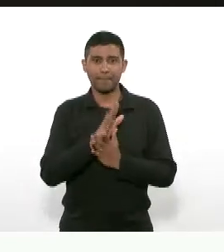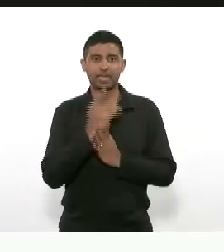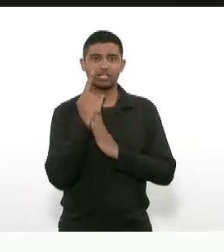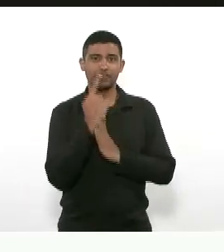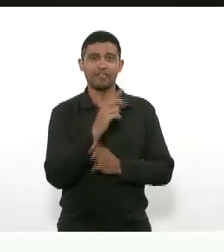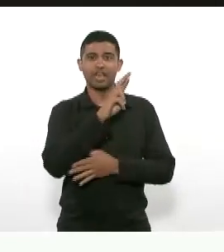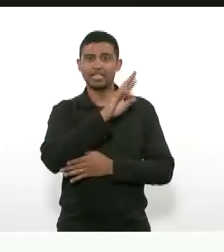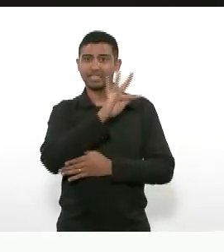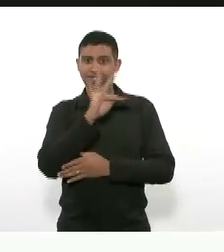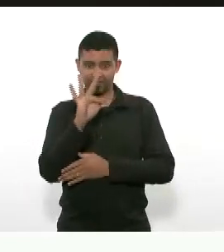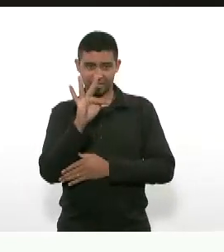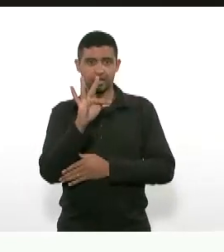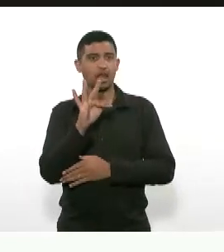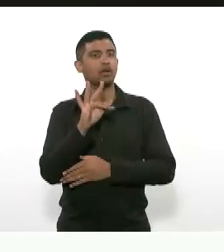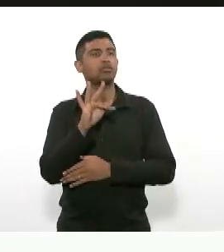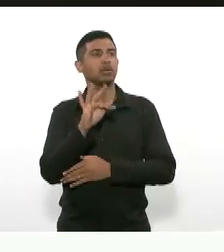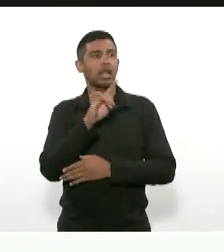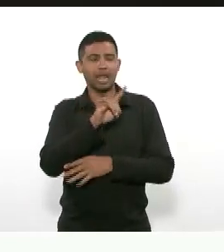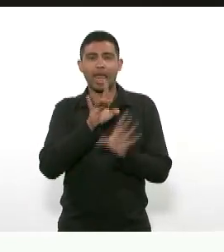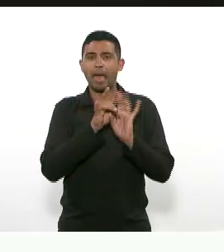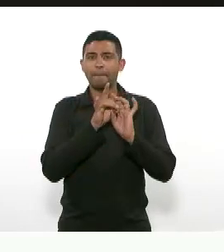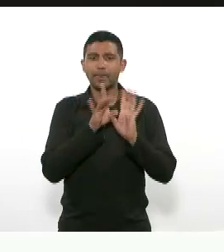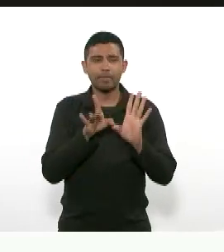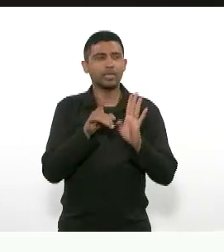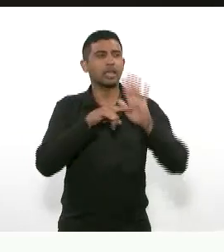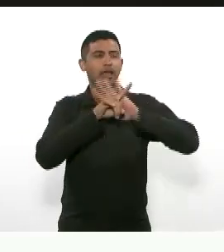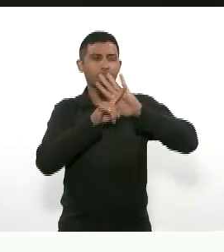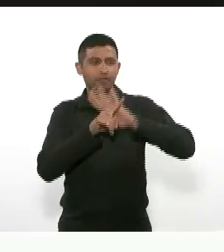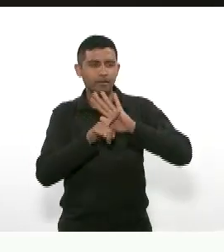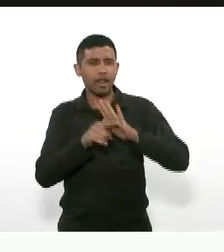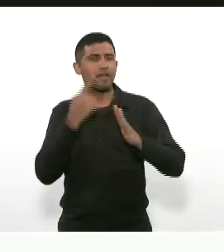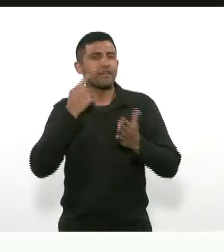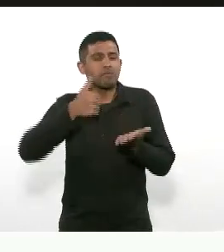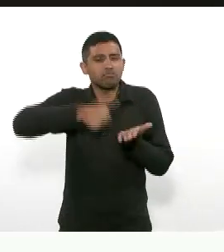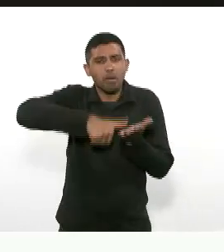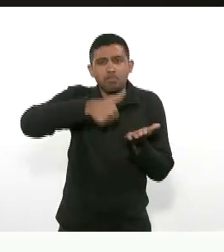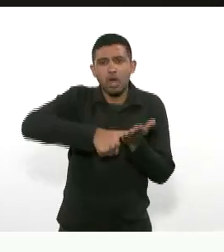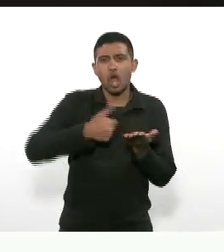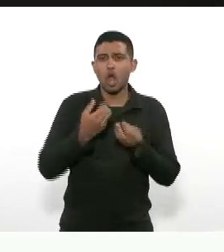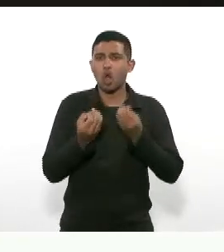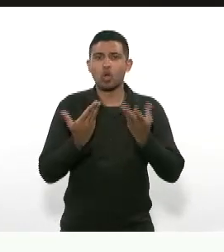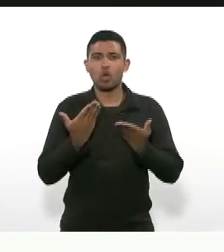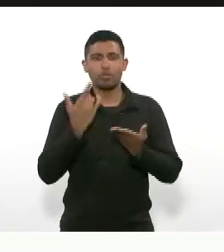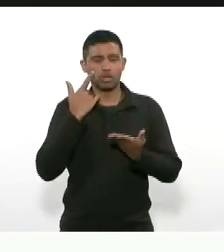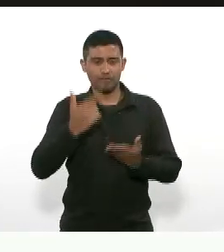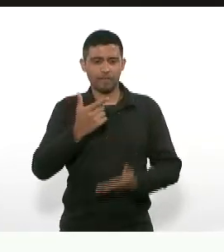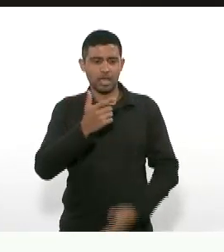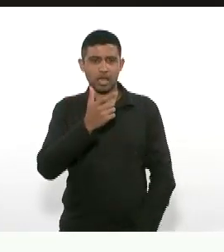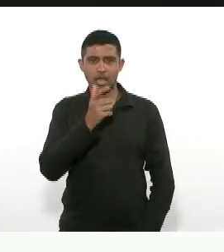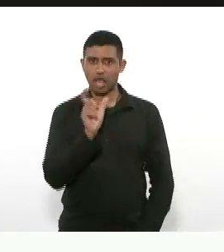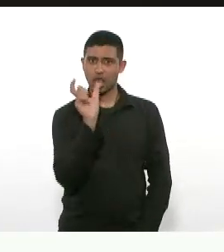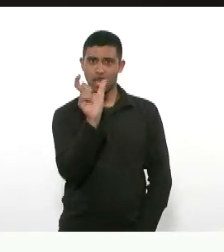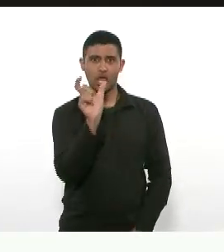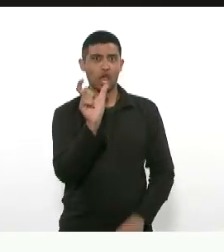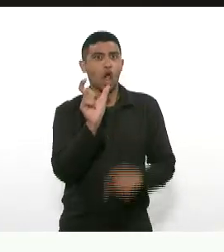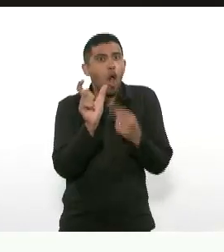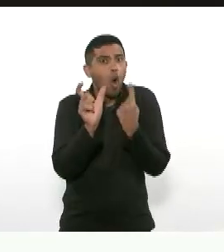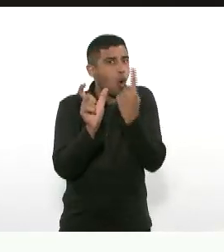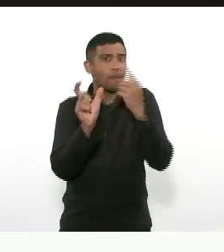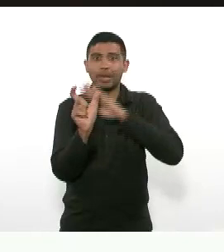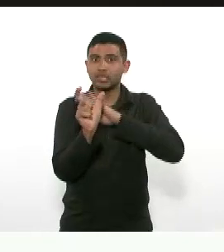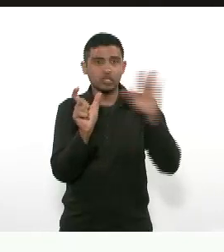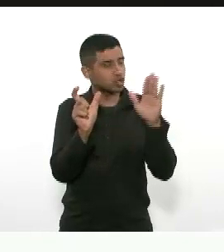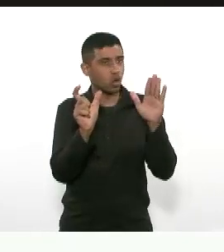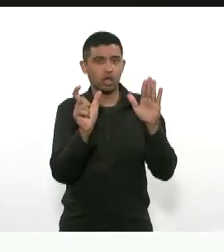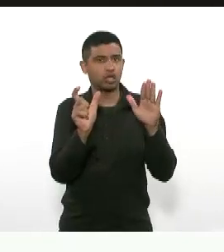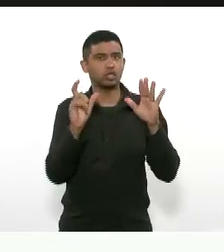teria permissão para verificar com dados biométricos. Então, seria uma carteira única que